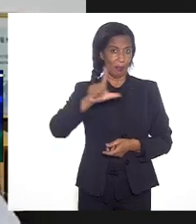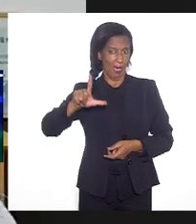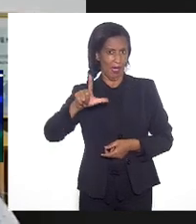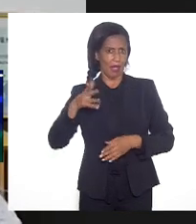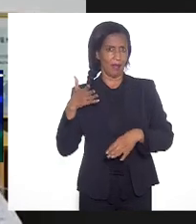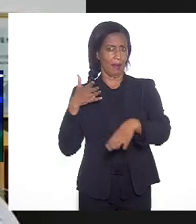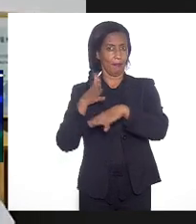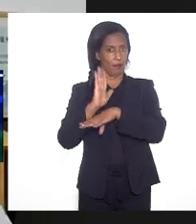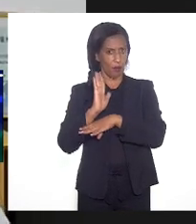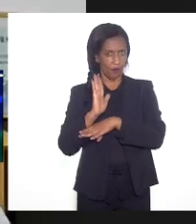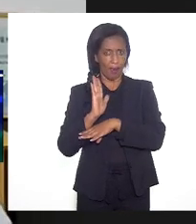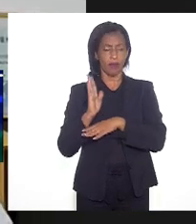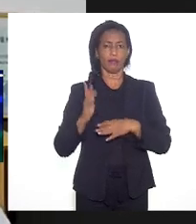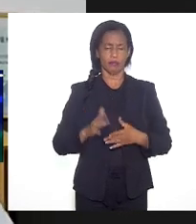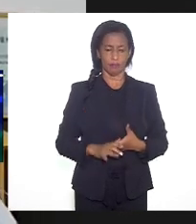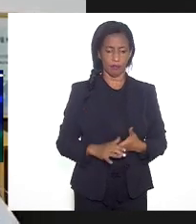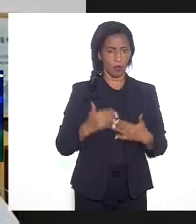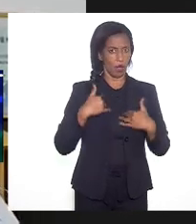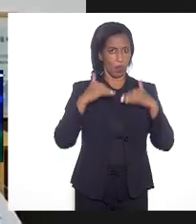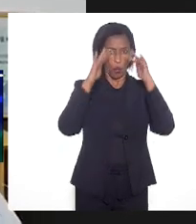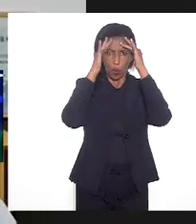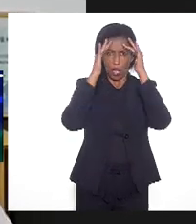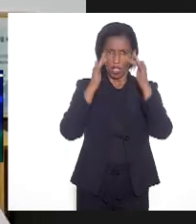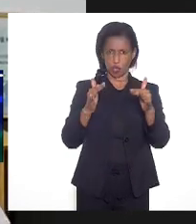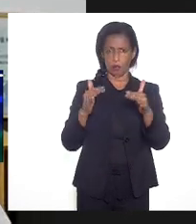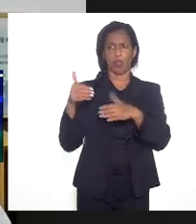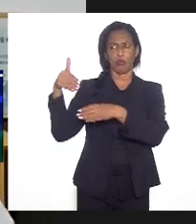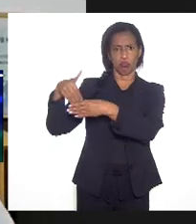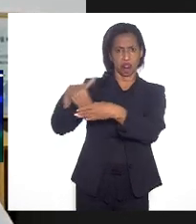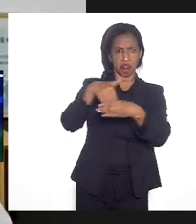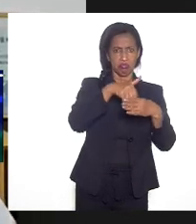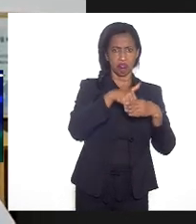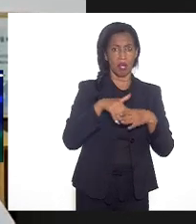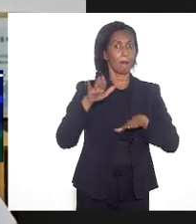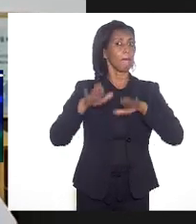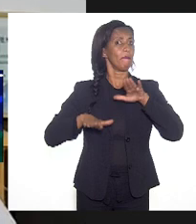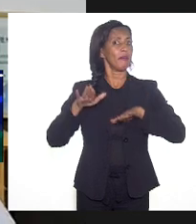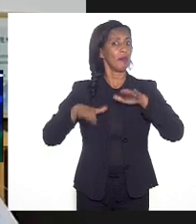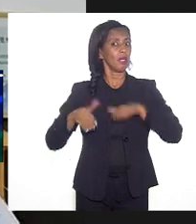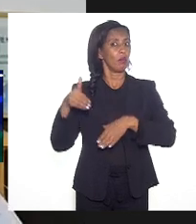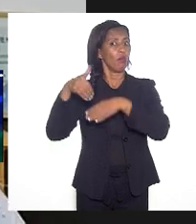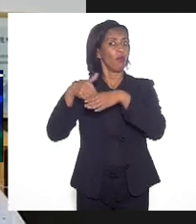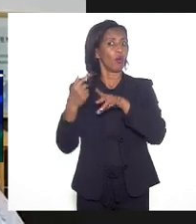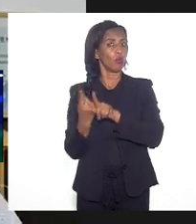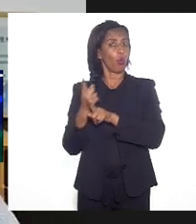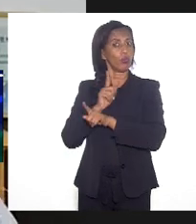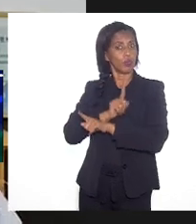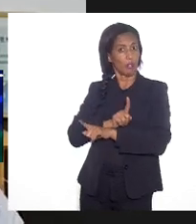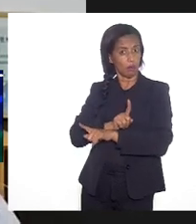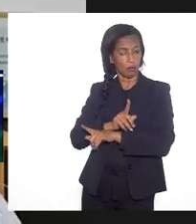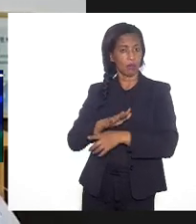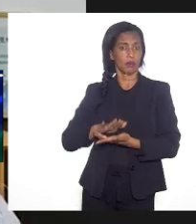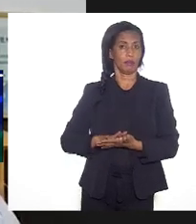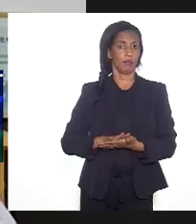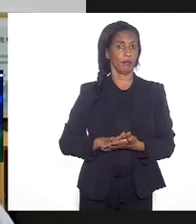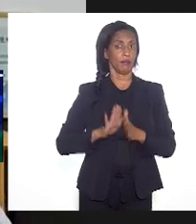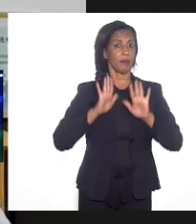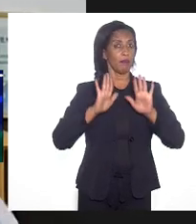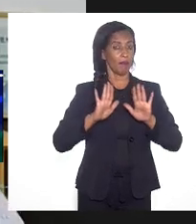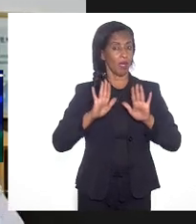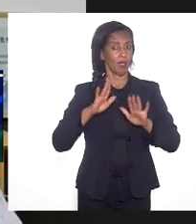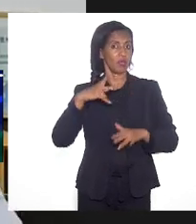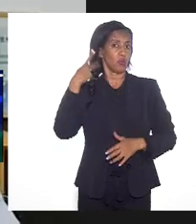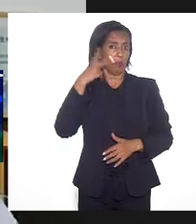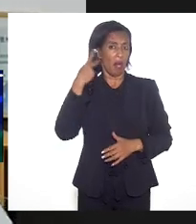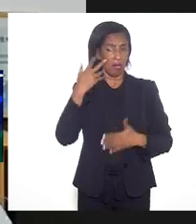aprovado, soberanamente aprovado, e eu respeito cada voto, apesar de meu voto ter sido contrário, mas o parlamento